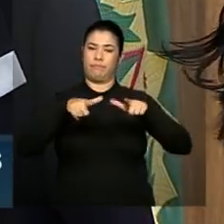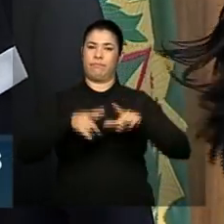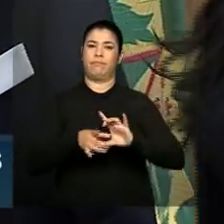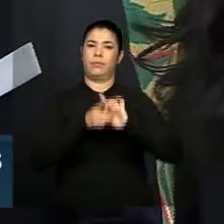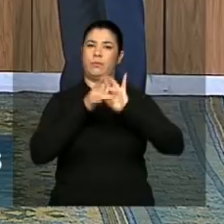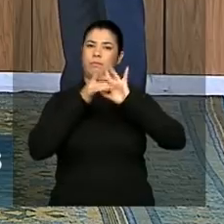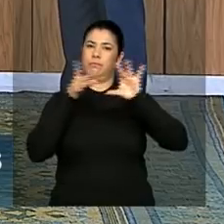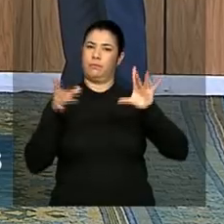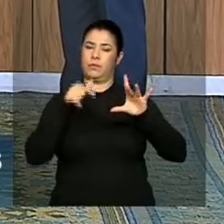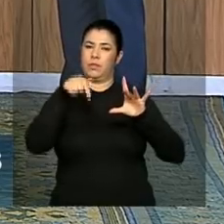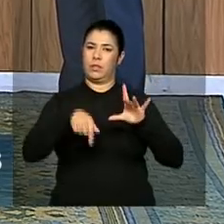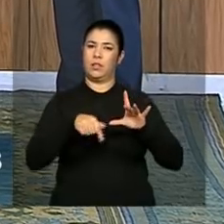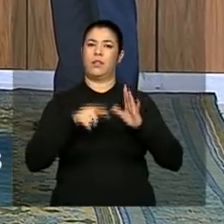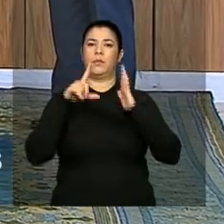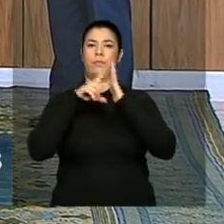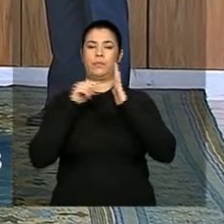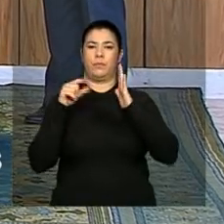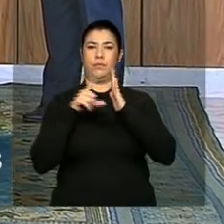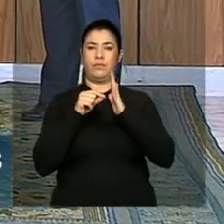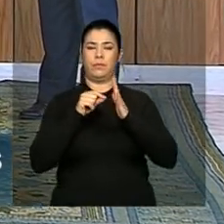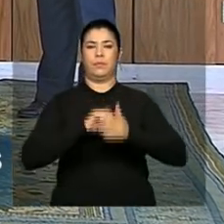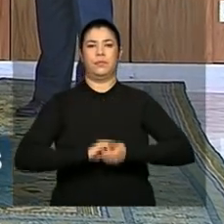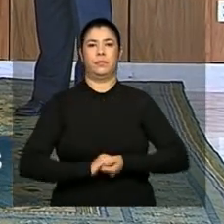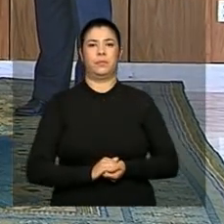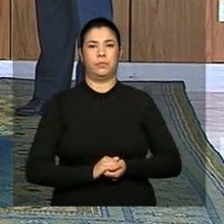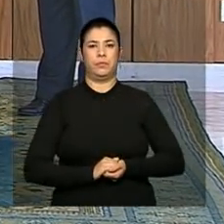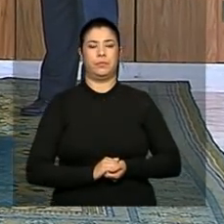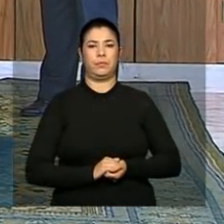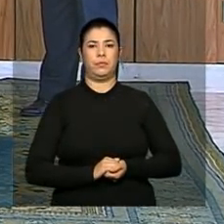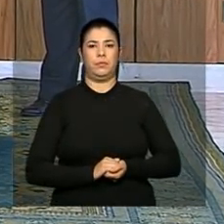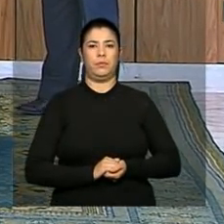no Palácio do Planalto.